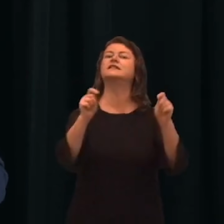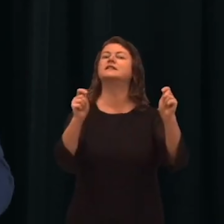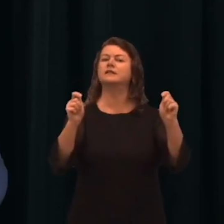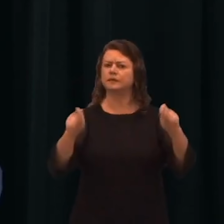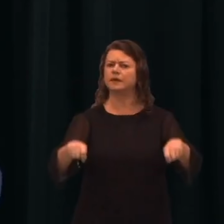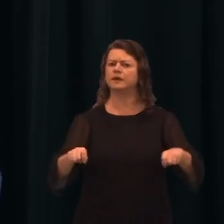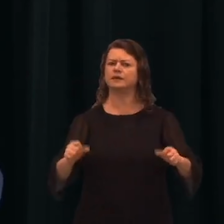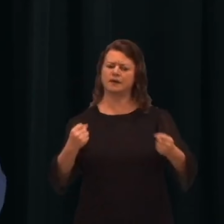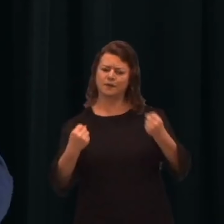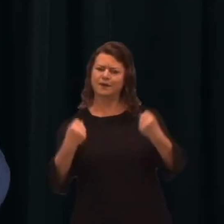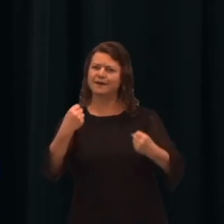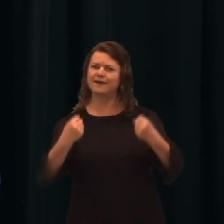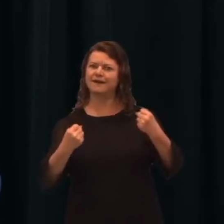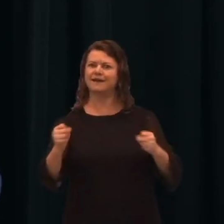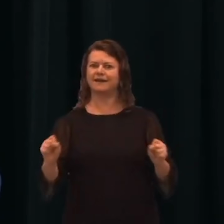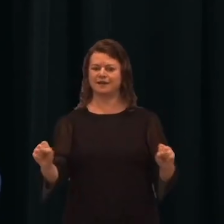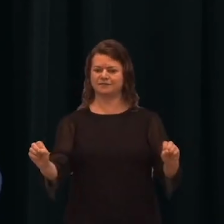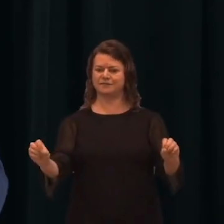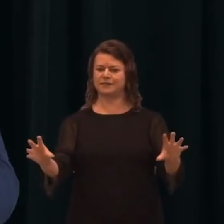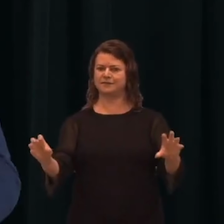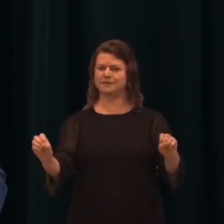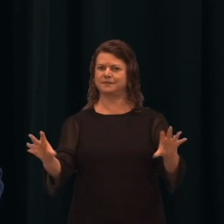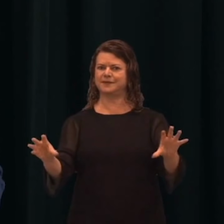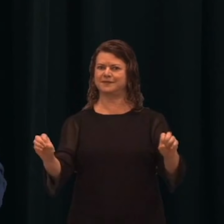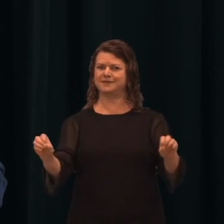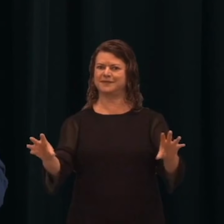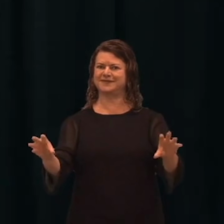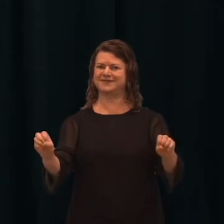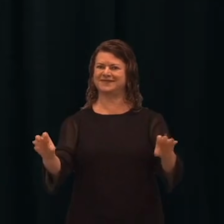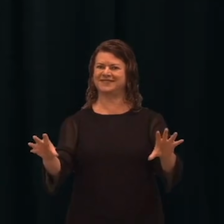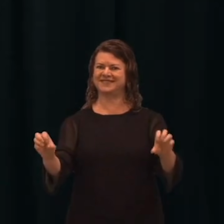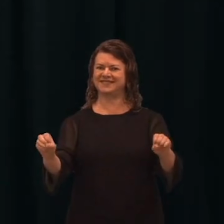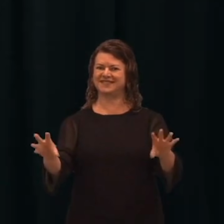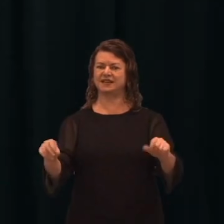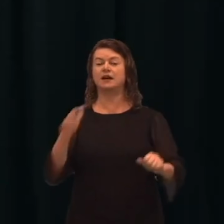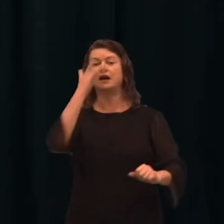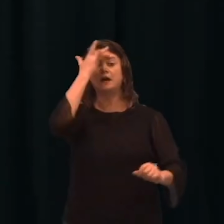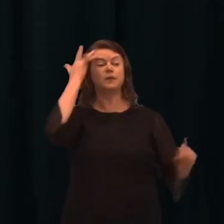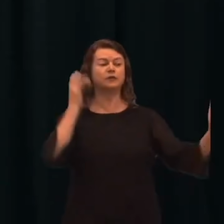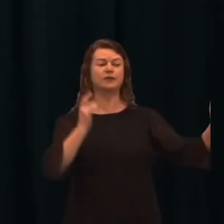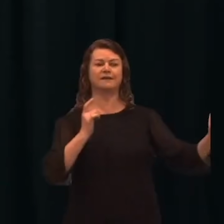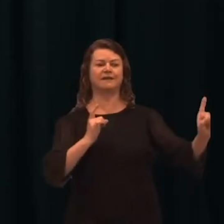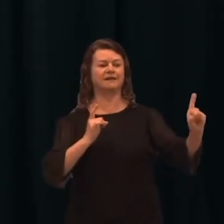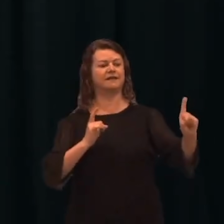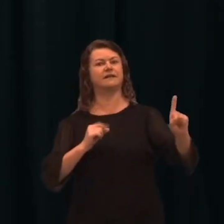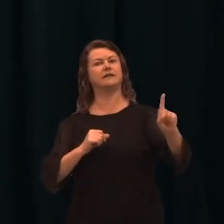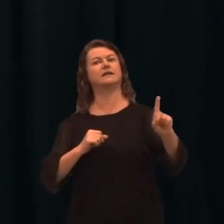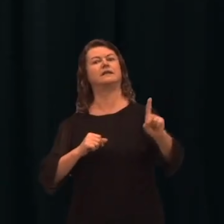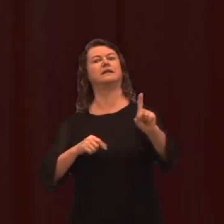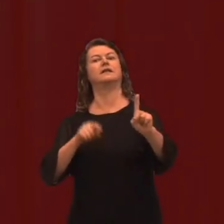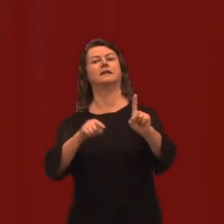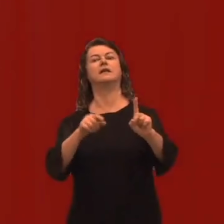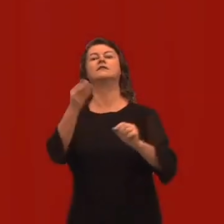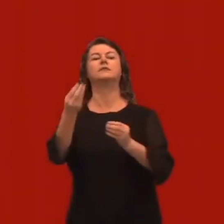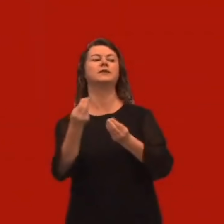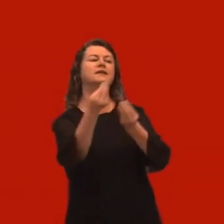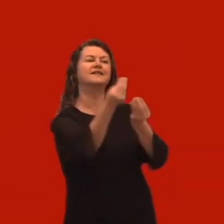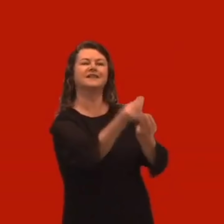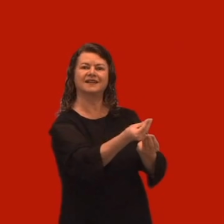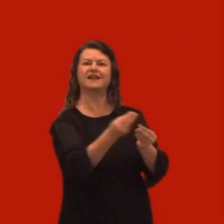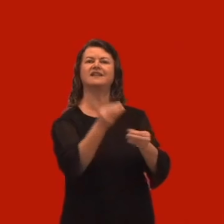E você poderá, então, estar contribuindo conosco. Vamos ver agora como é que funciona o aplicativo da nossa